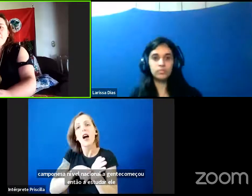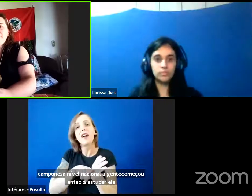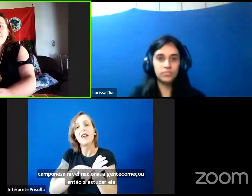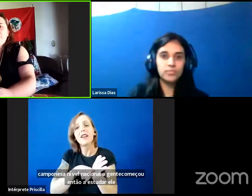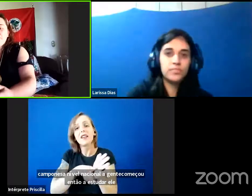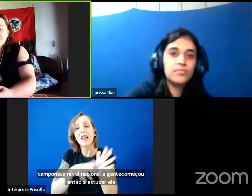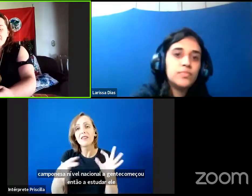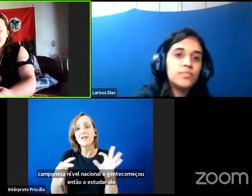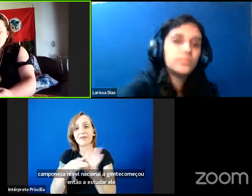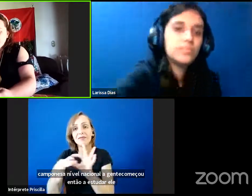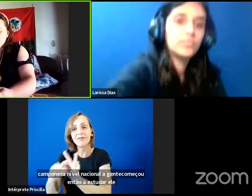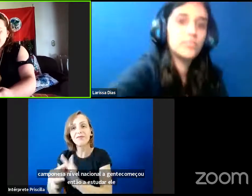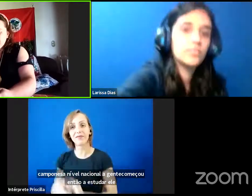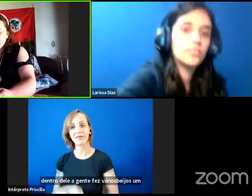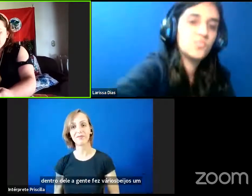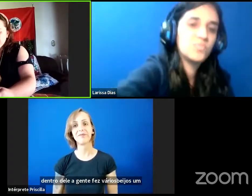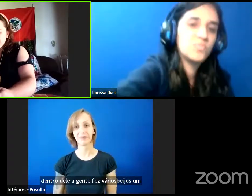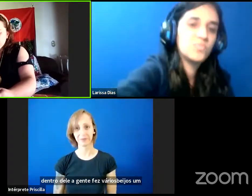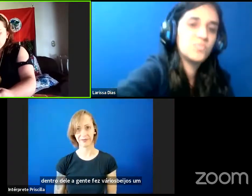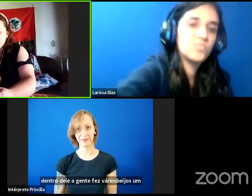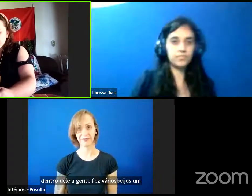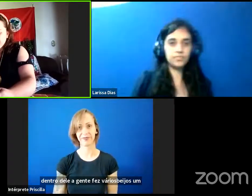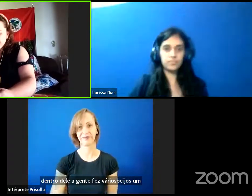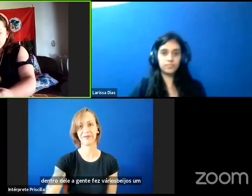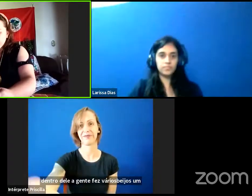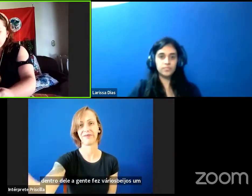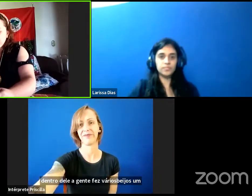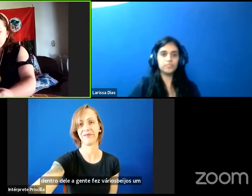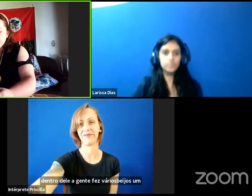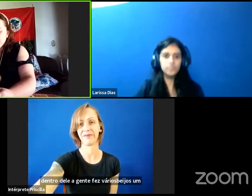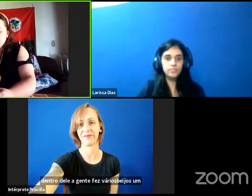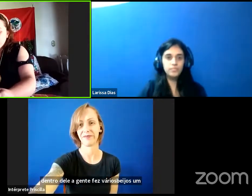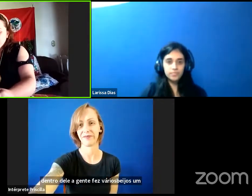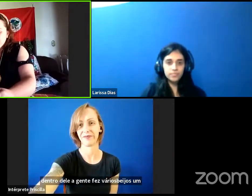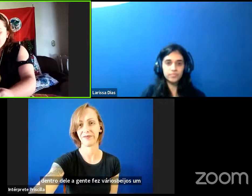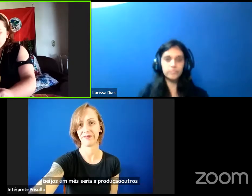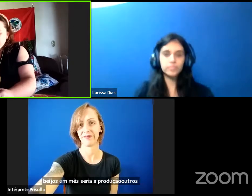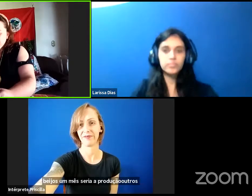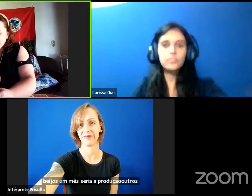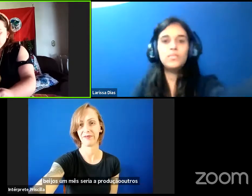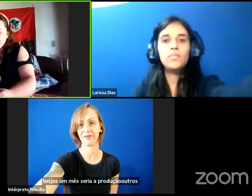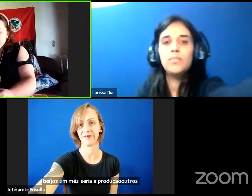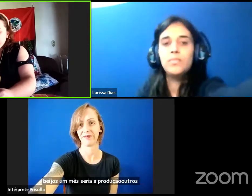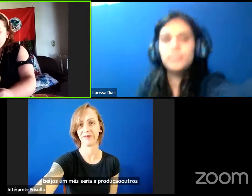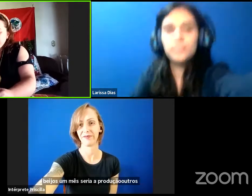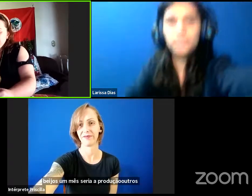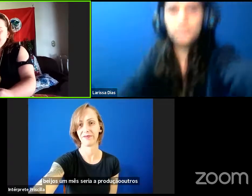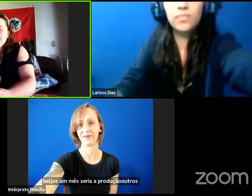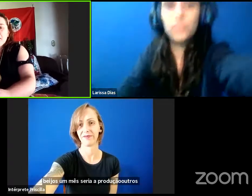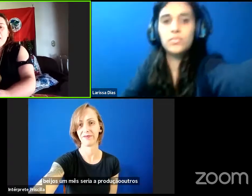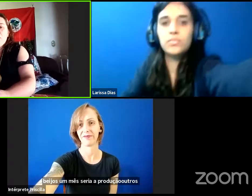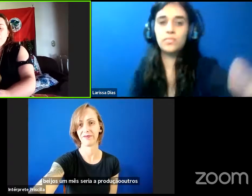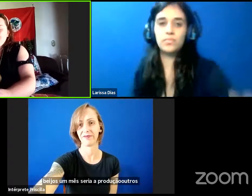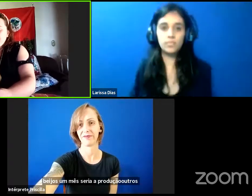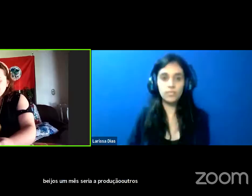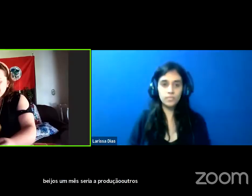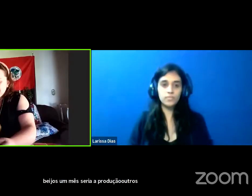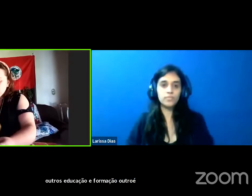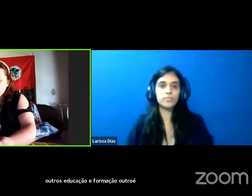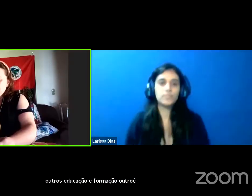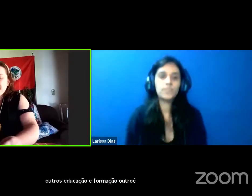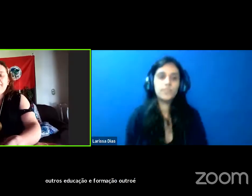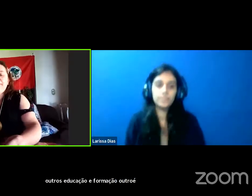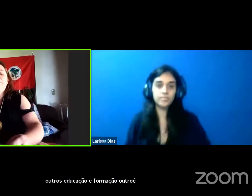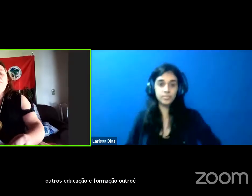Um eixo seria a produção, outro seria educação e formação, outro eixo vida de qualidade, a outro eixo